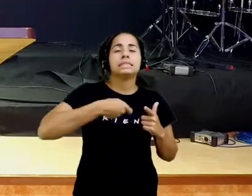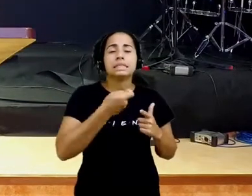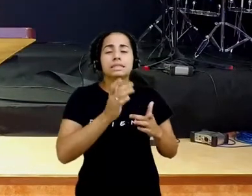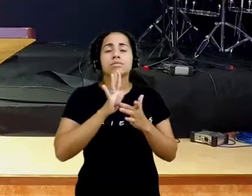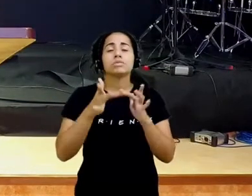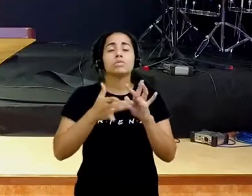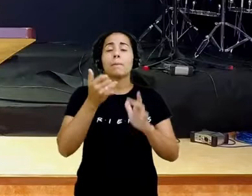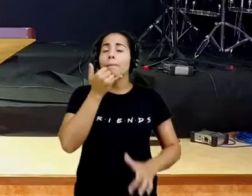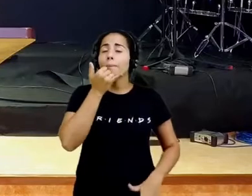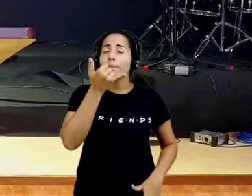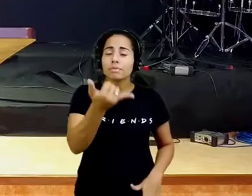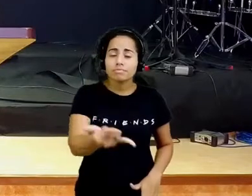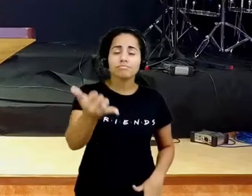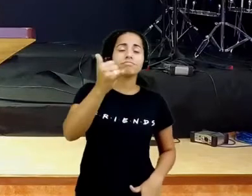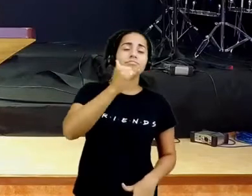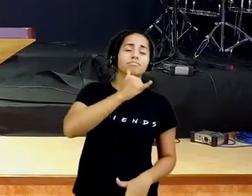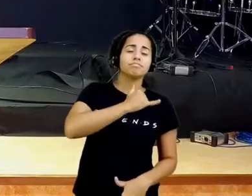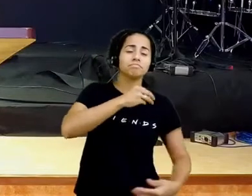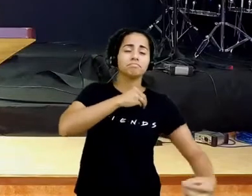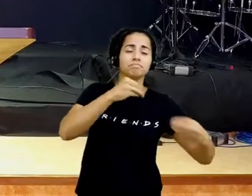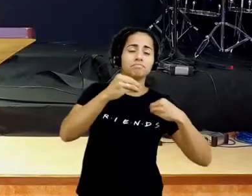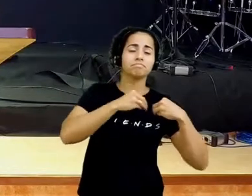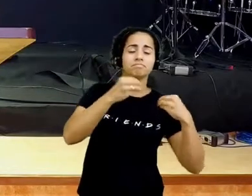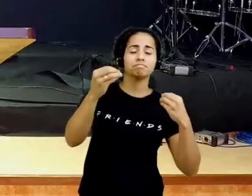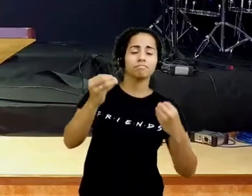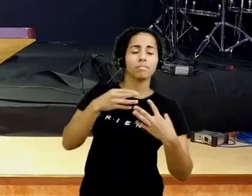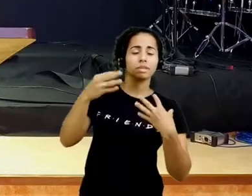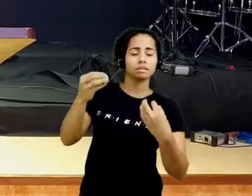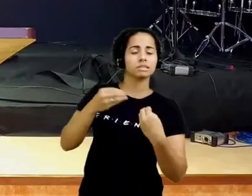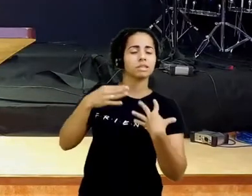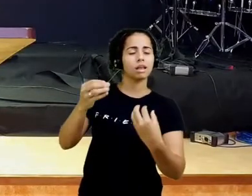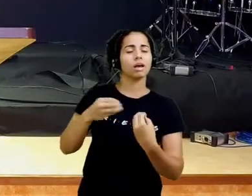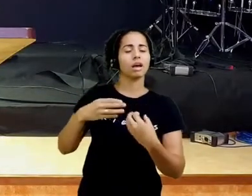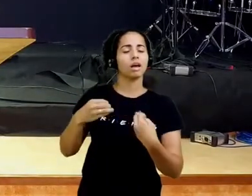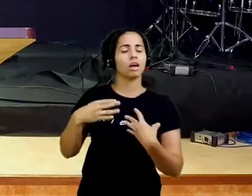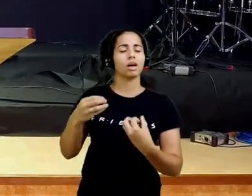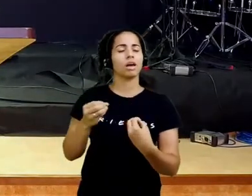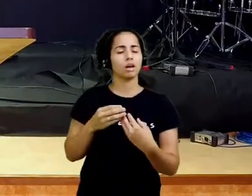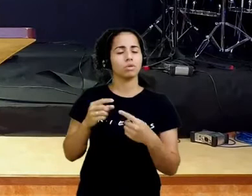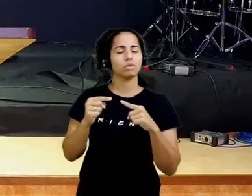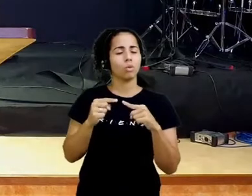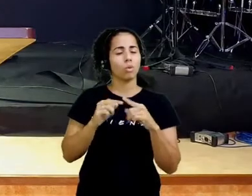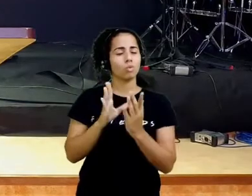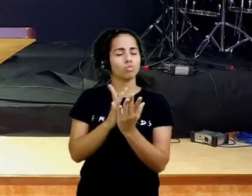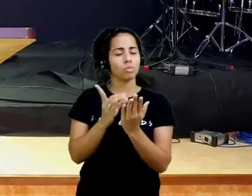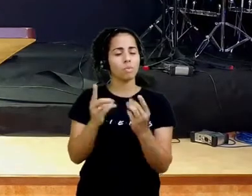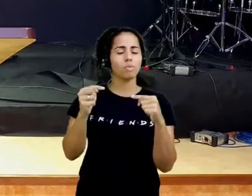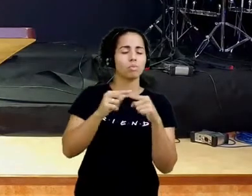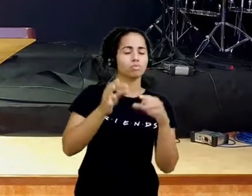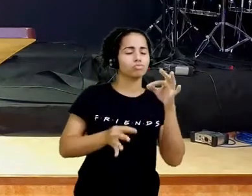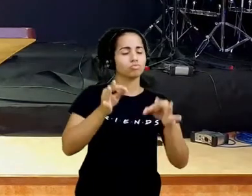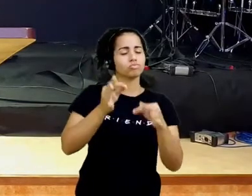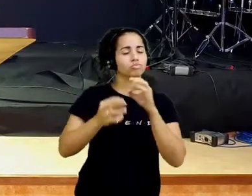Jesus, perdoando nossos pecados e nos instruindo na Tua palavra, nos orientando na Tua justiça,